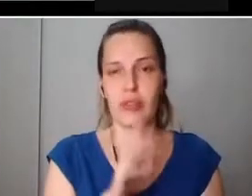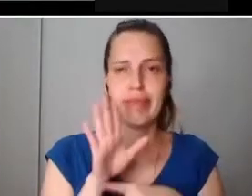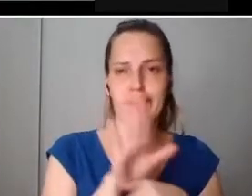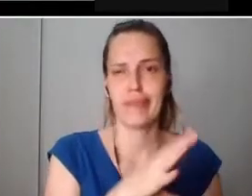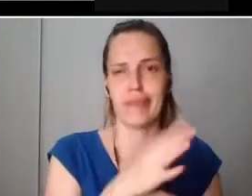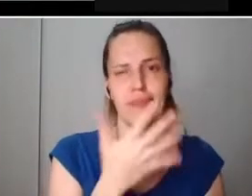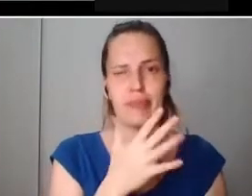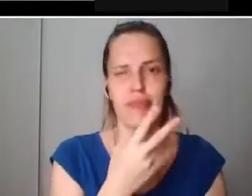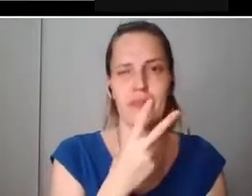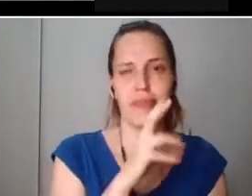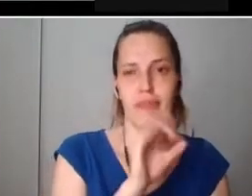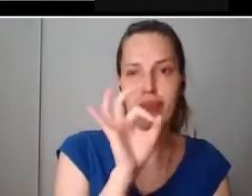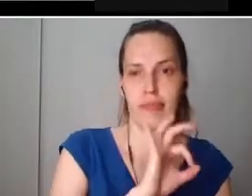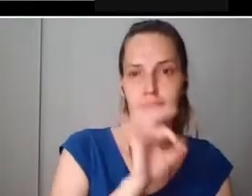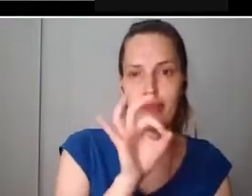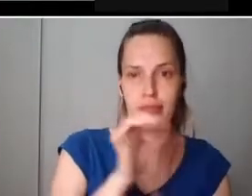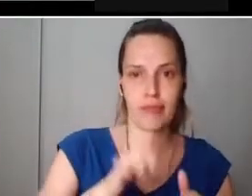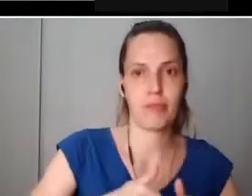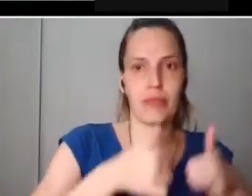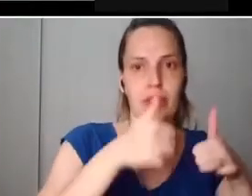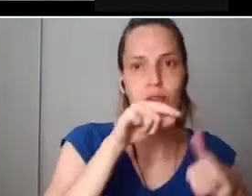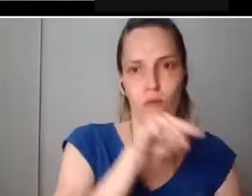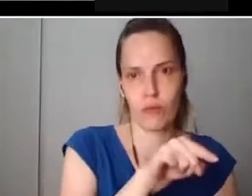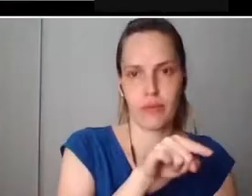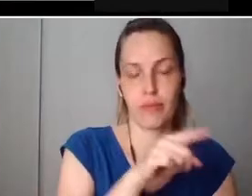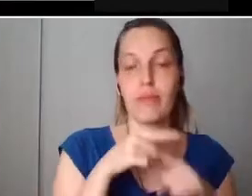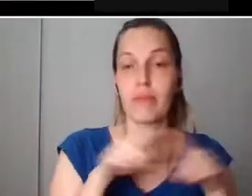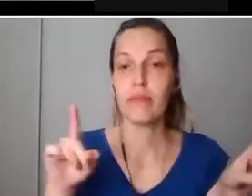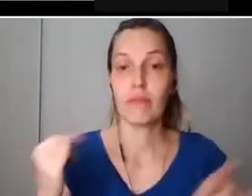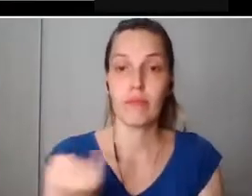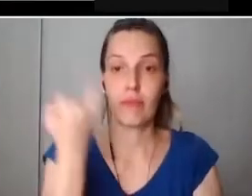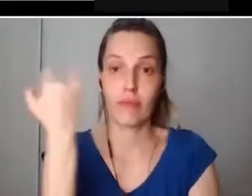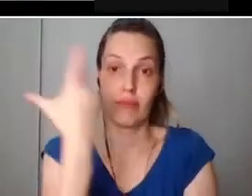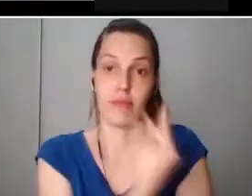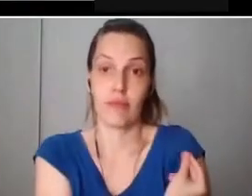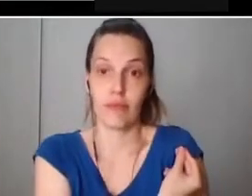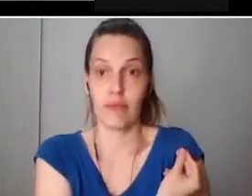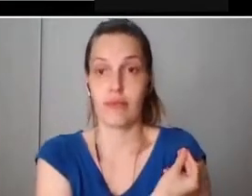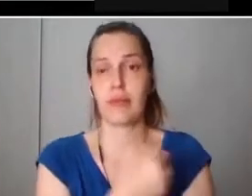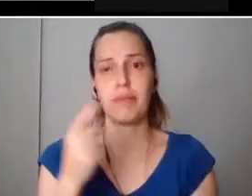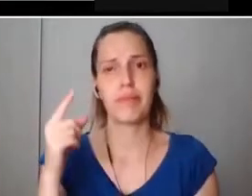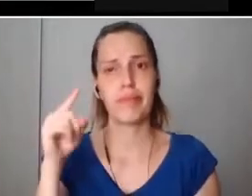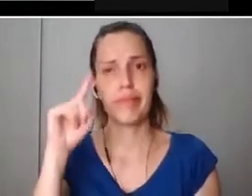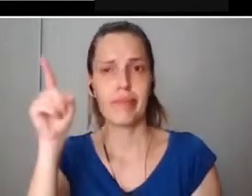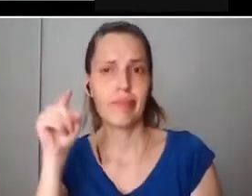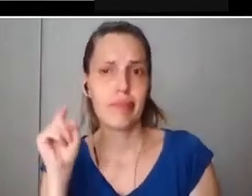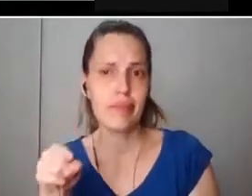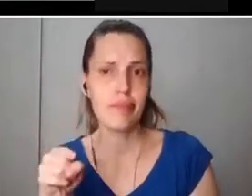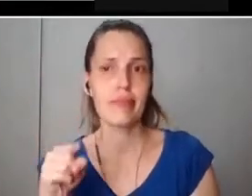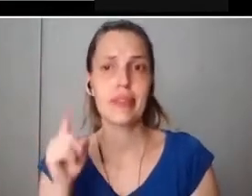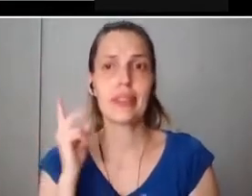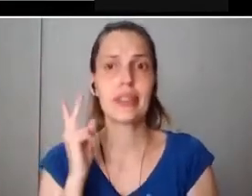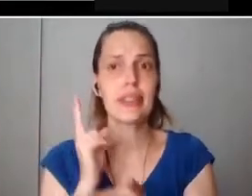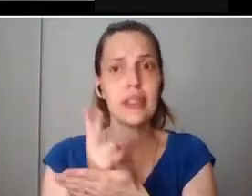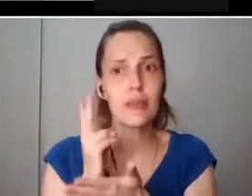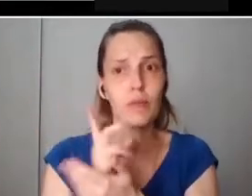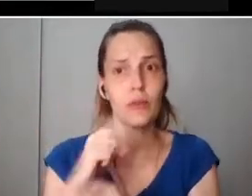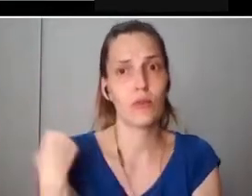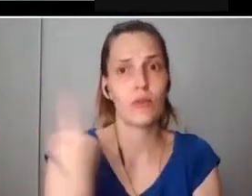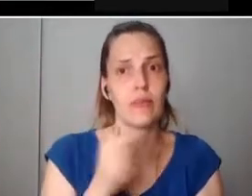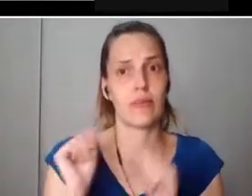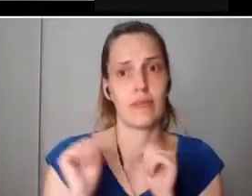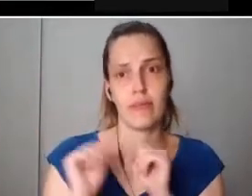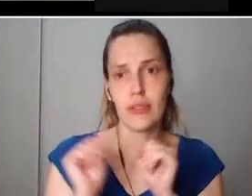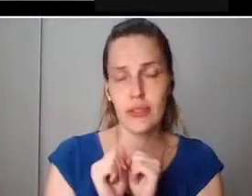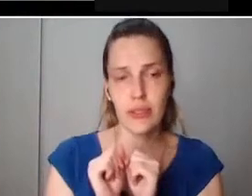pacientes, né? Mas o importante das vacinas, a pergunta que a gente faz sempre é o seguinte: que tipo de imunidade a gente quer? A gente quer